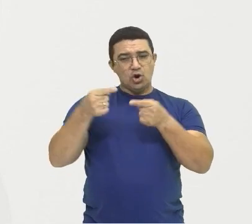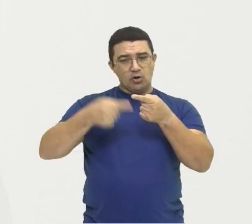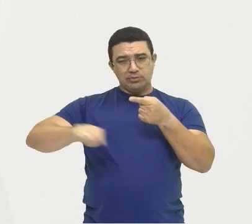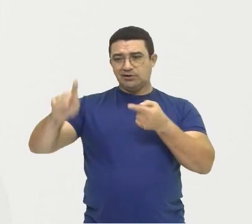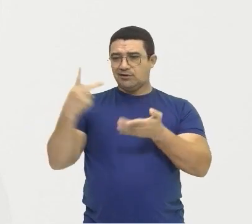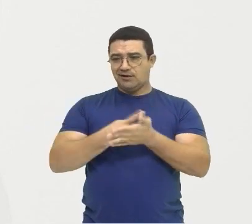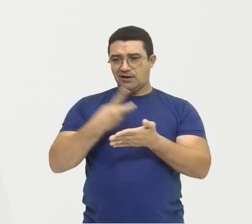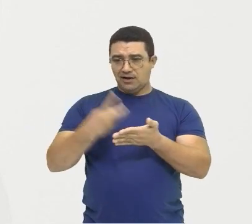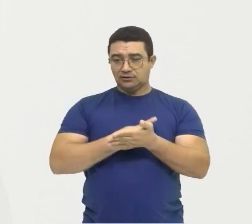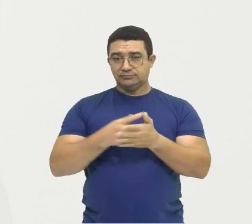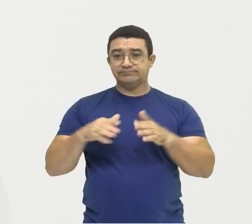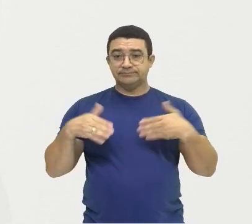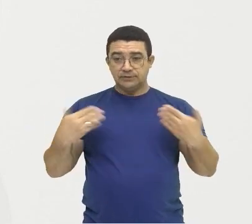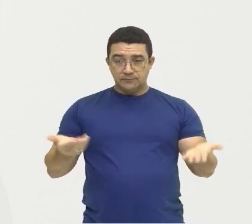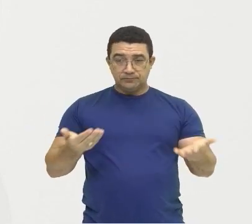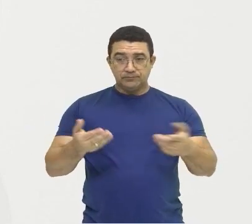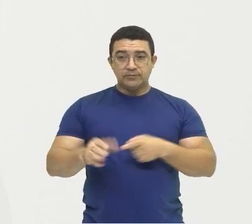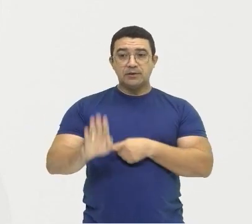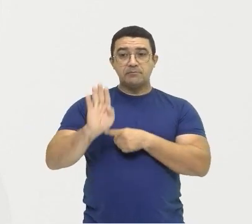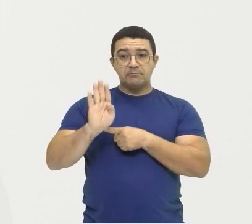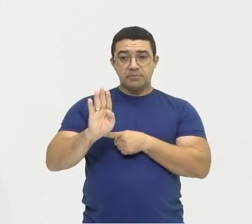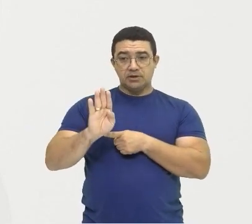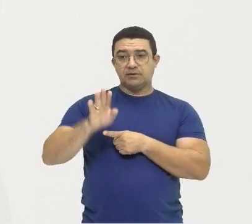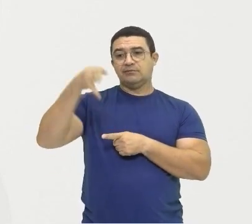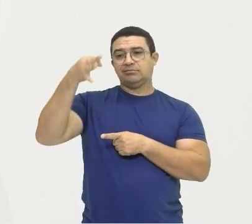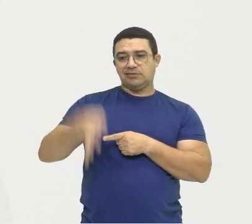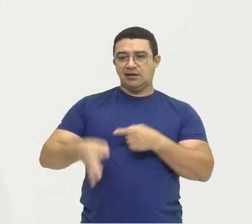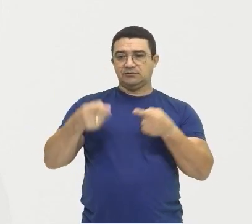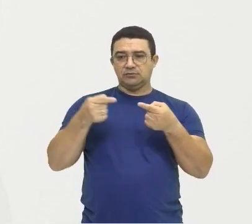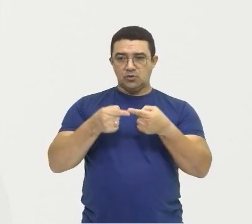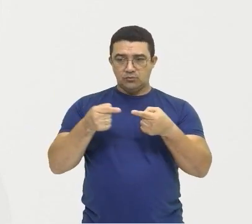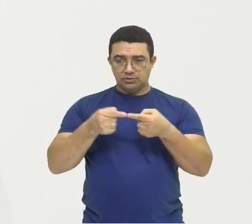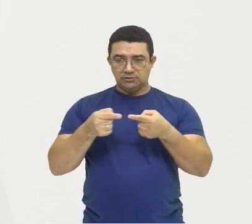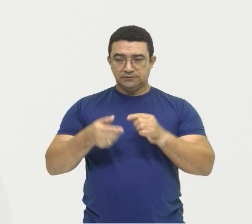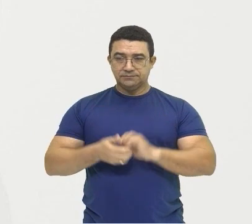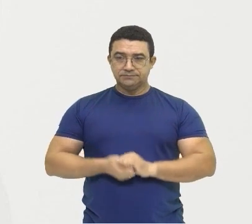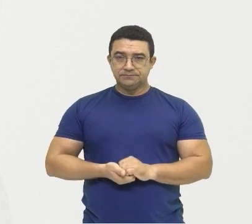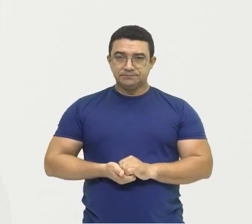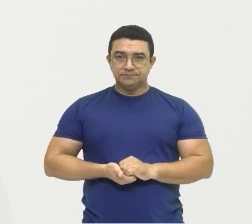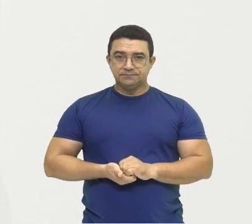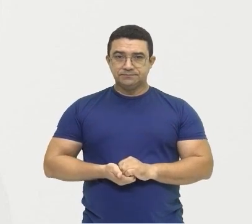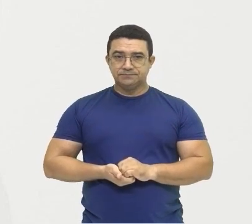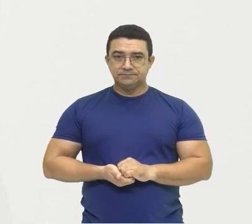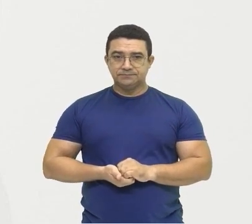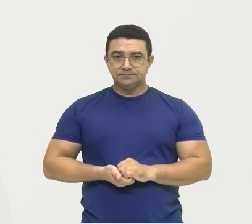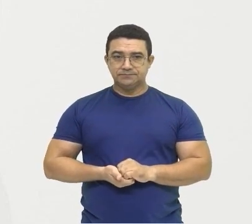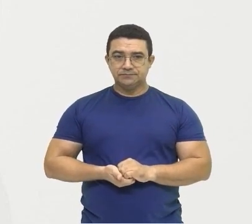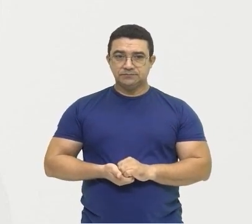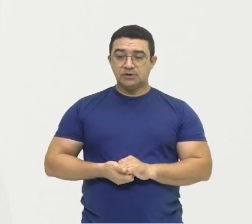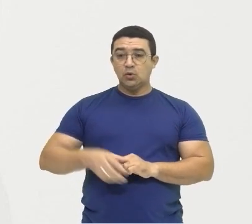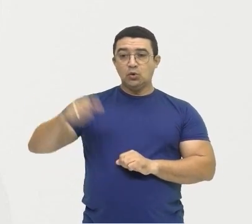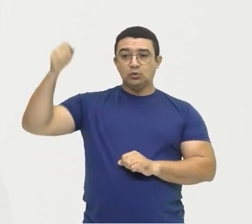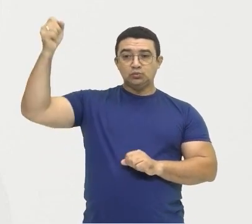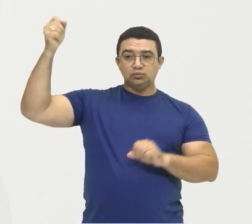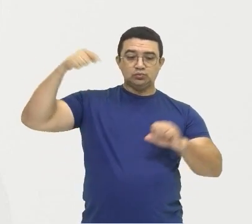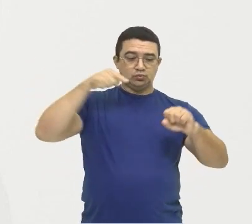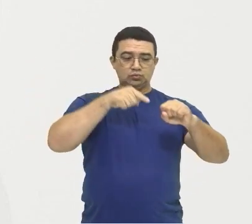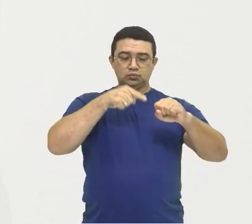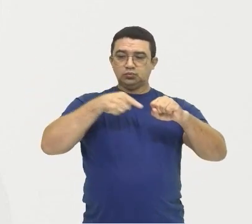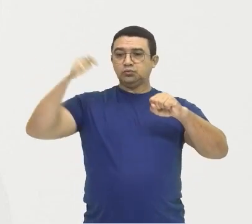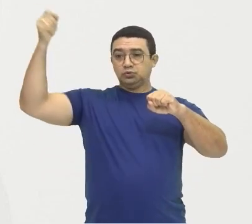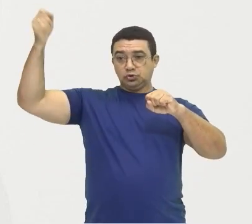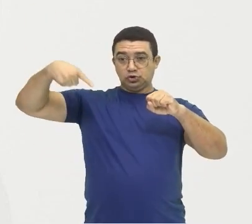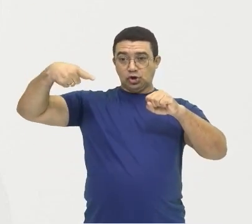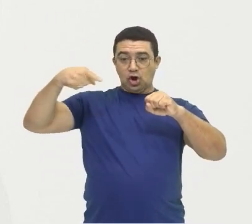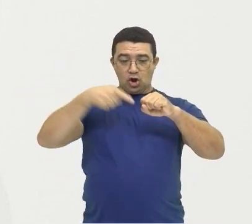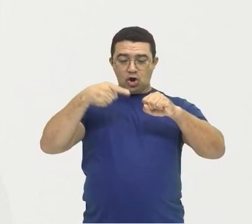E. Portanto, pessoal, a letra correta é a letra B, tá certo? Como nós vimos aqui, o Sol está em um dos